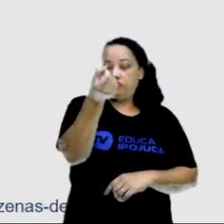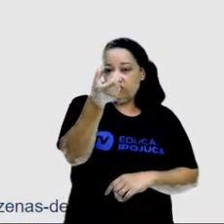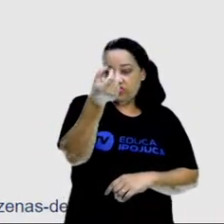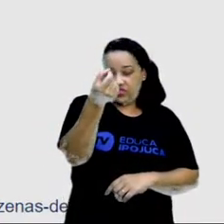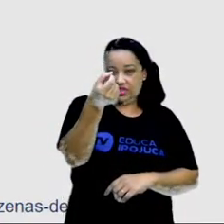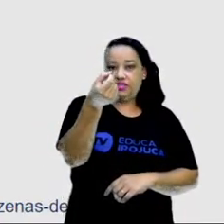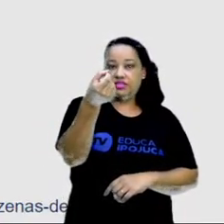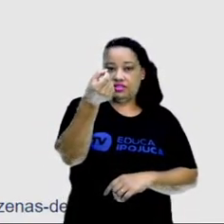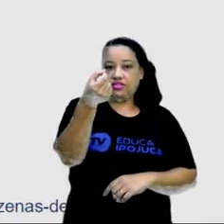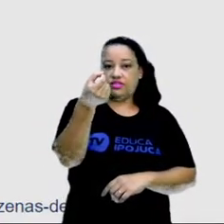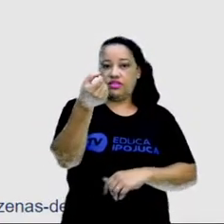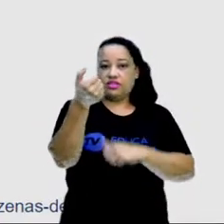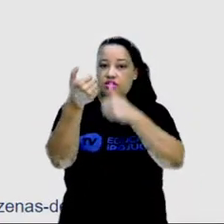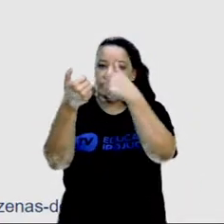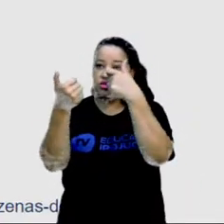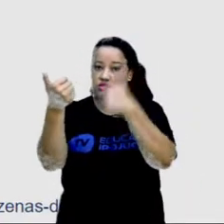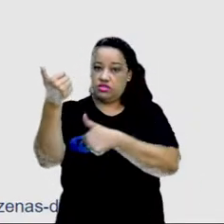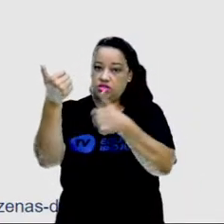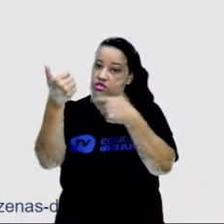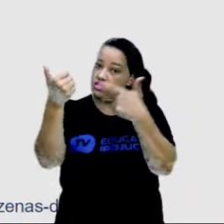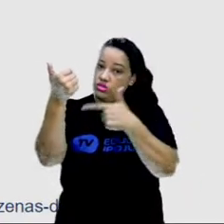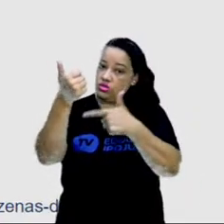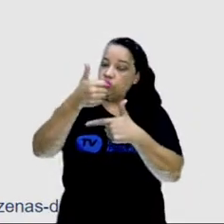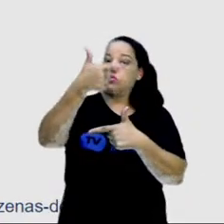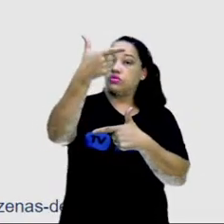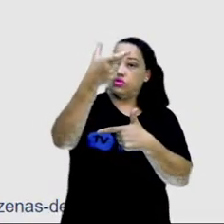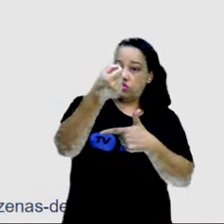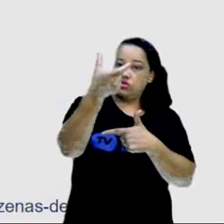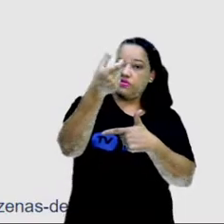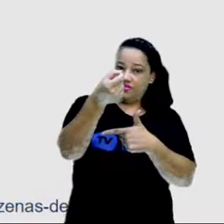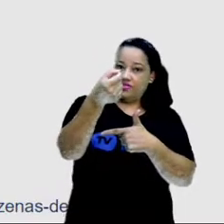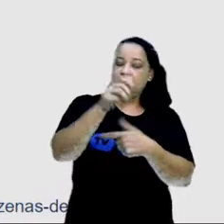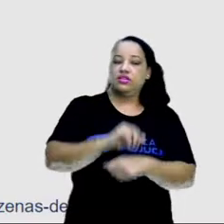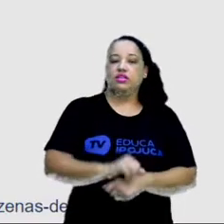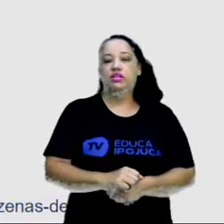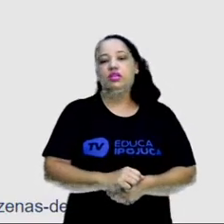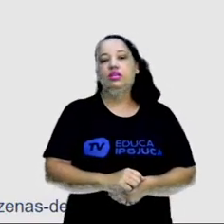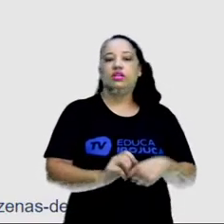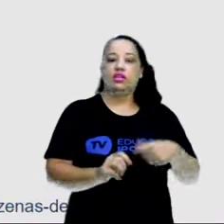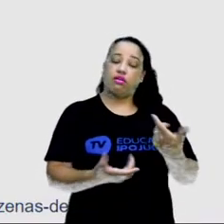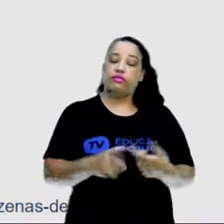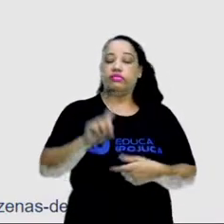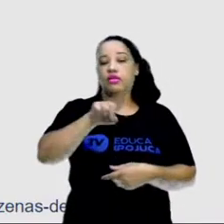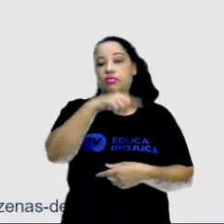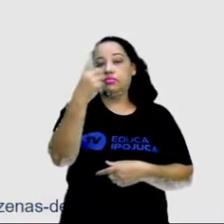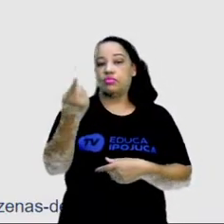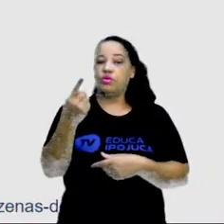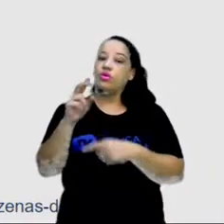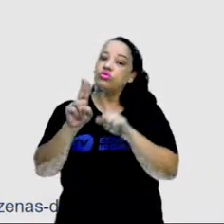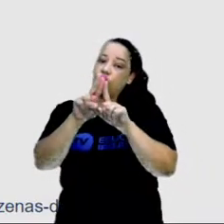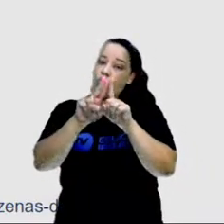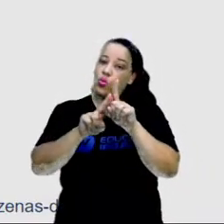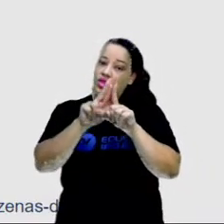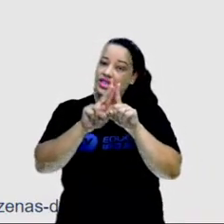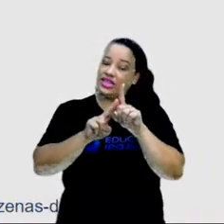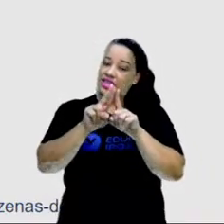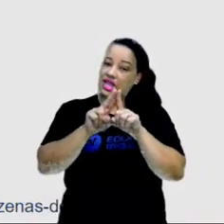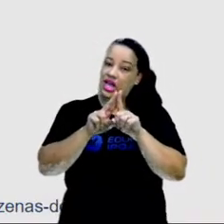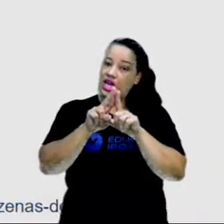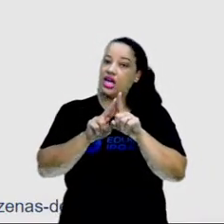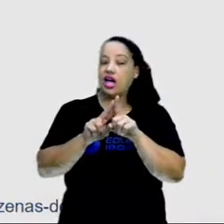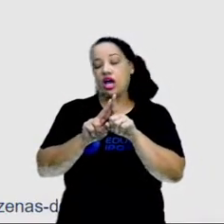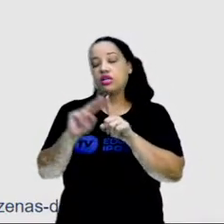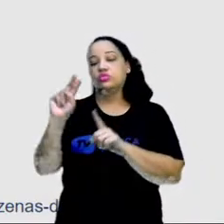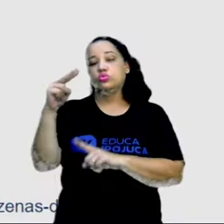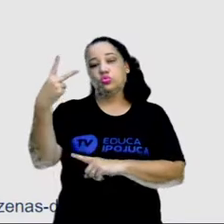que vai completar o numeral 20. E a ordem da unidade, que é referente à unidade, que são quantas?